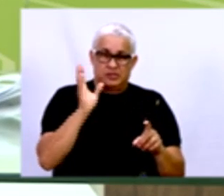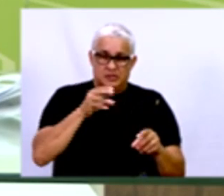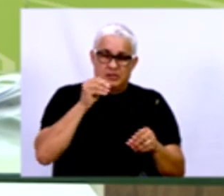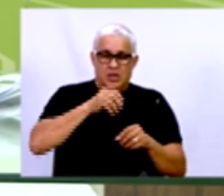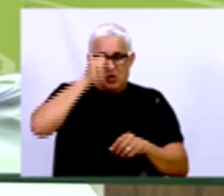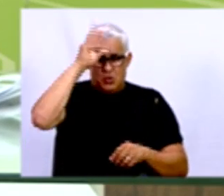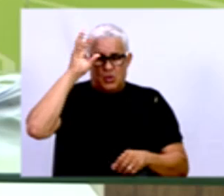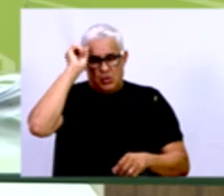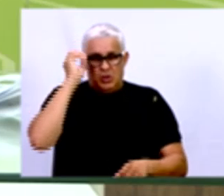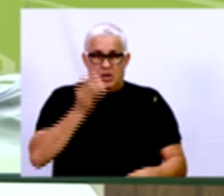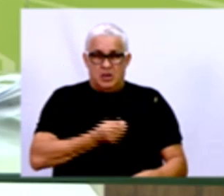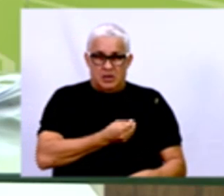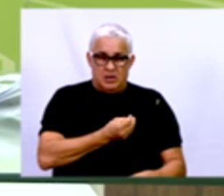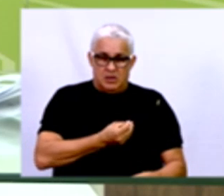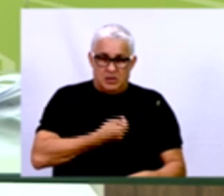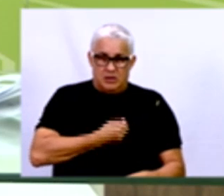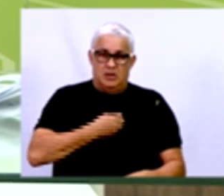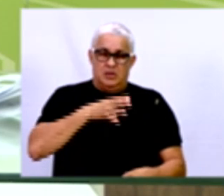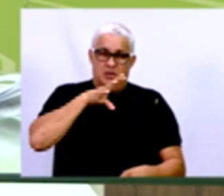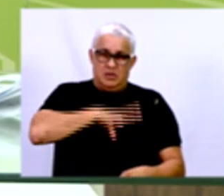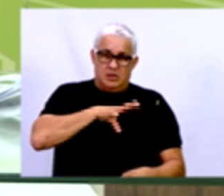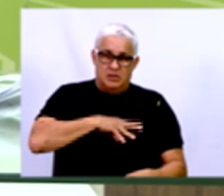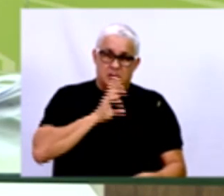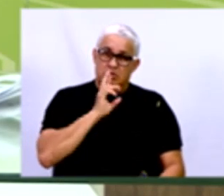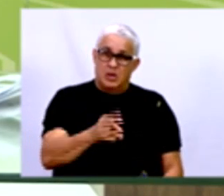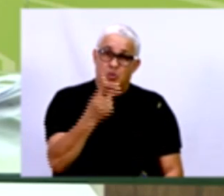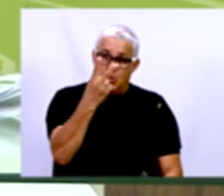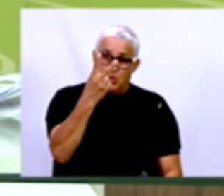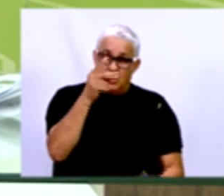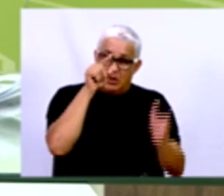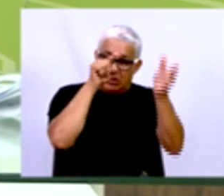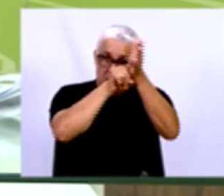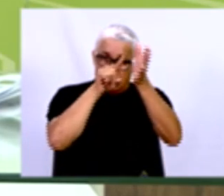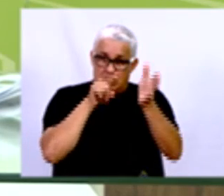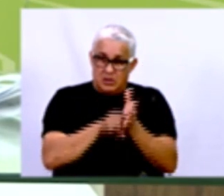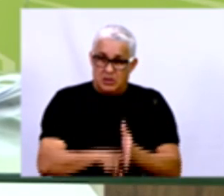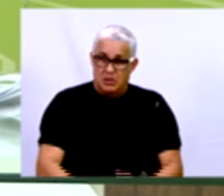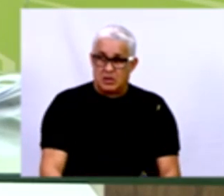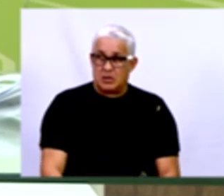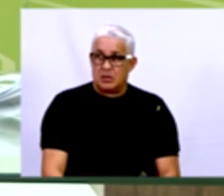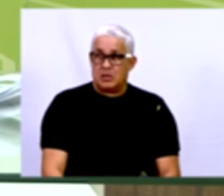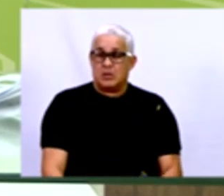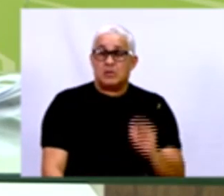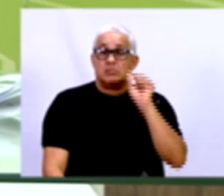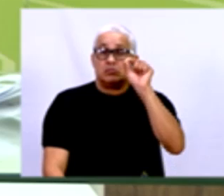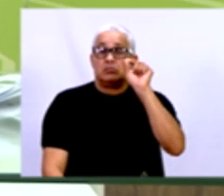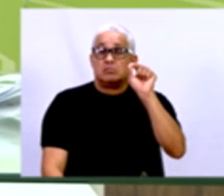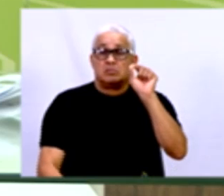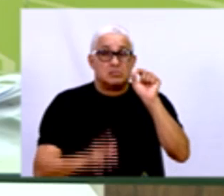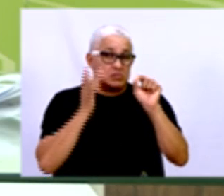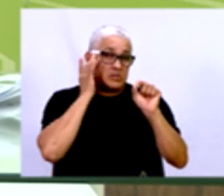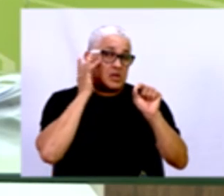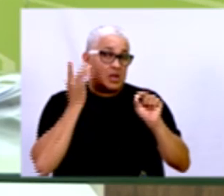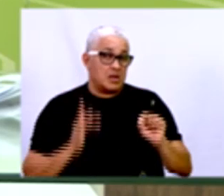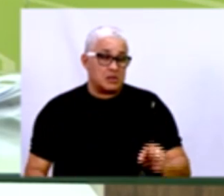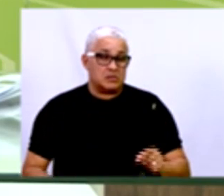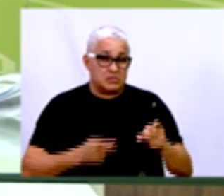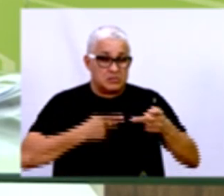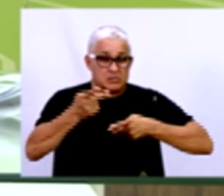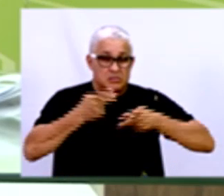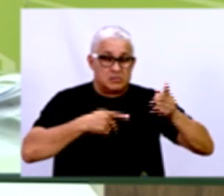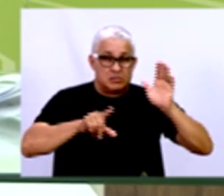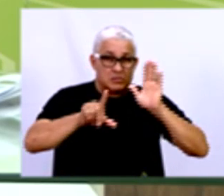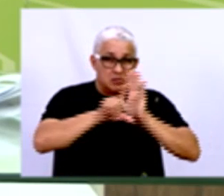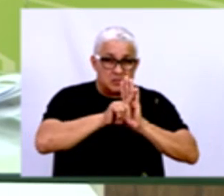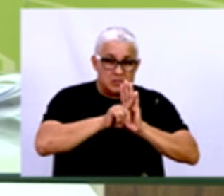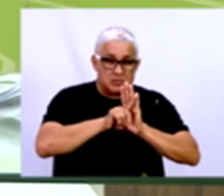dia a dia? Então, vocês vão responder a 2 questões, dizendo sobre o que você acha desse projeto de